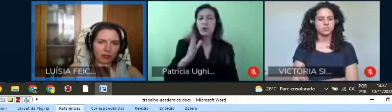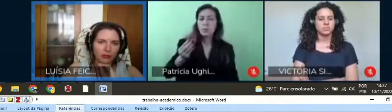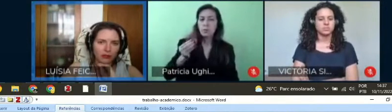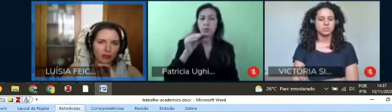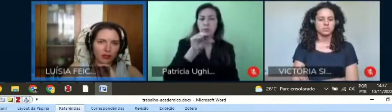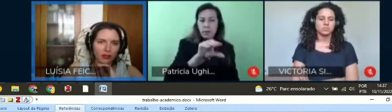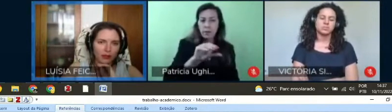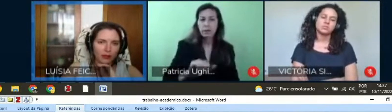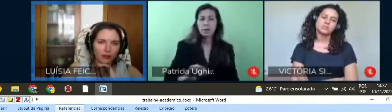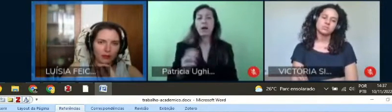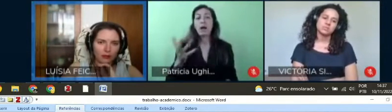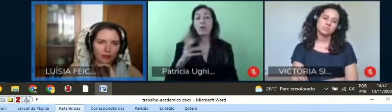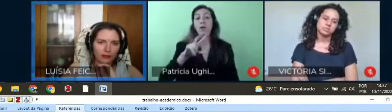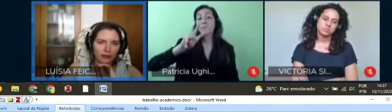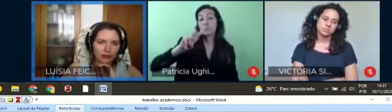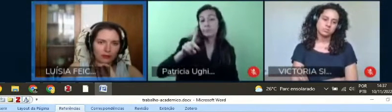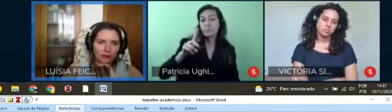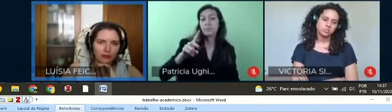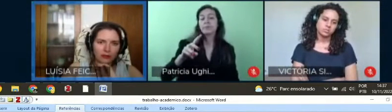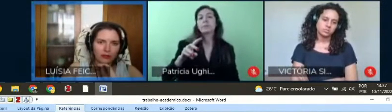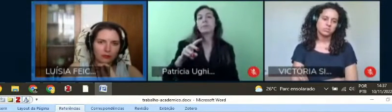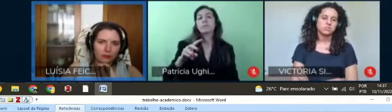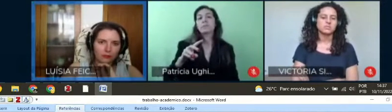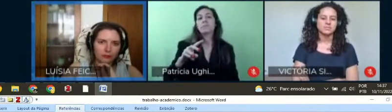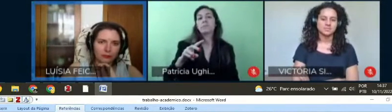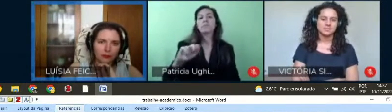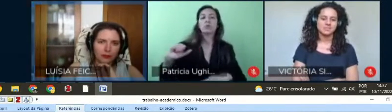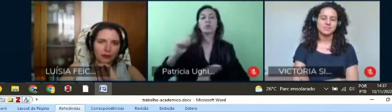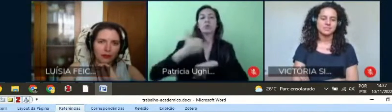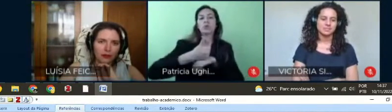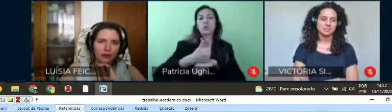com o botão direito e atualizar o índice inteiro.